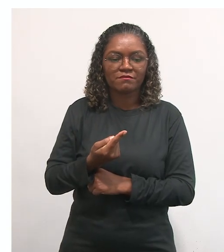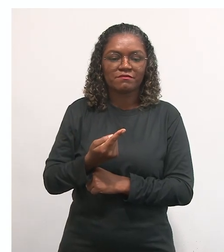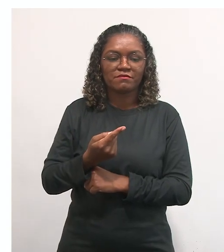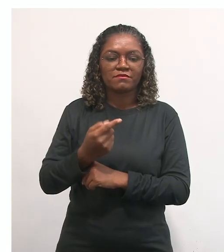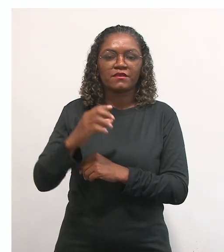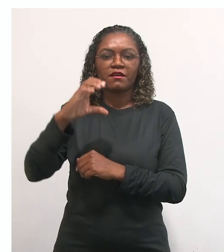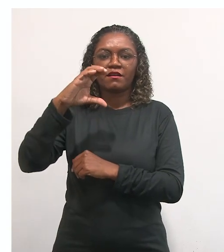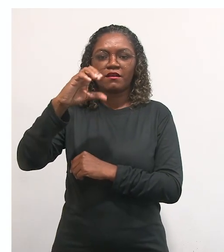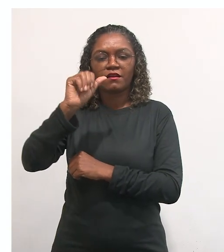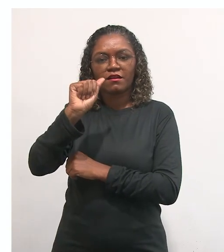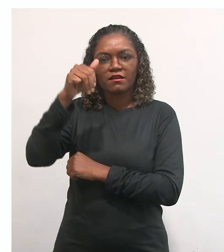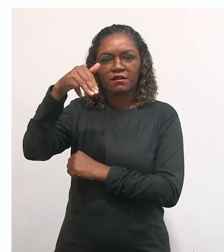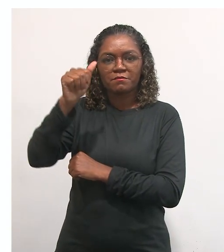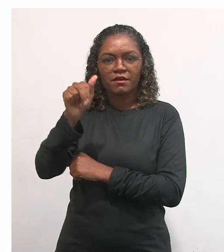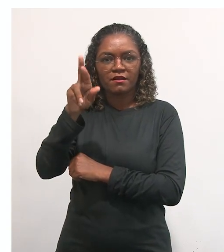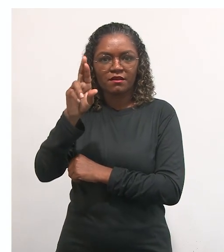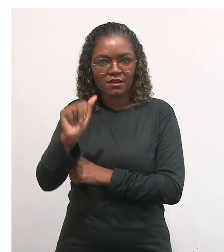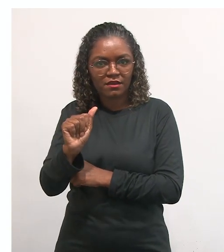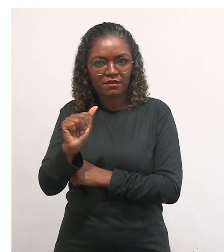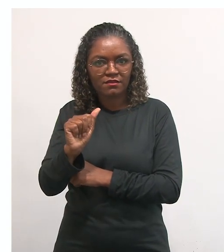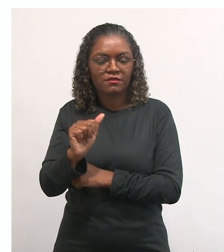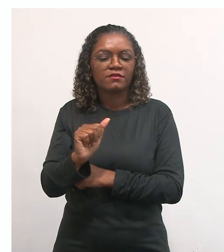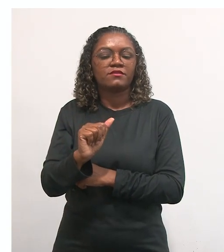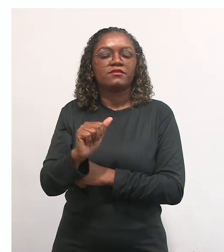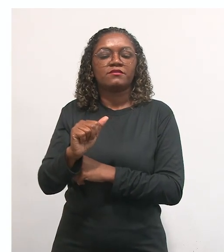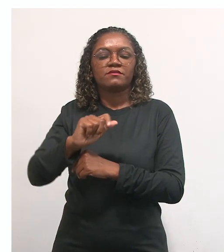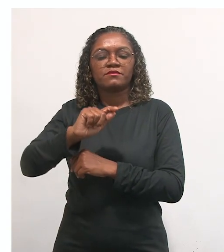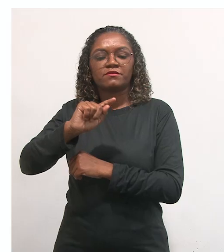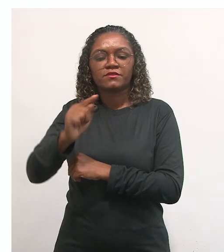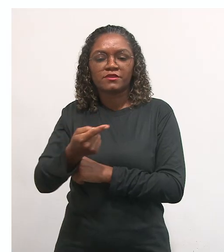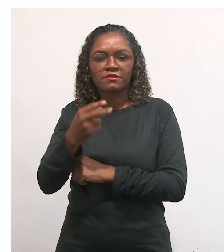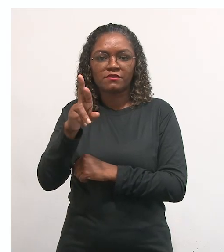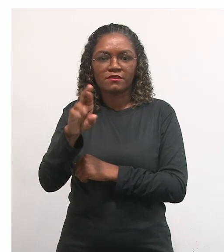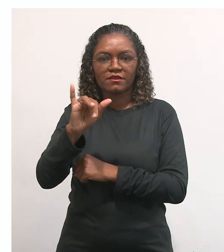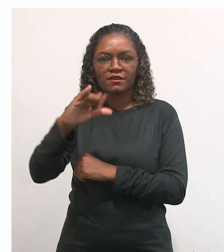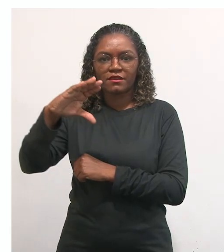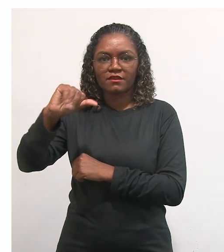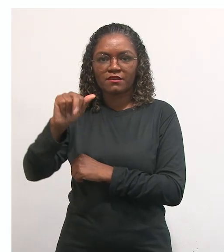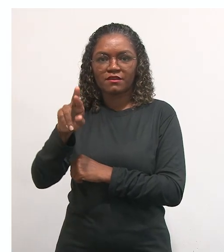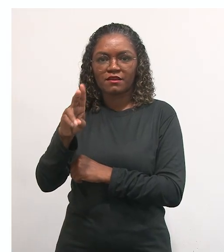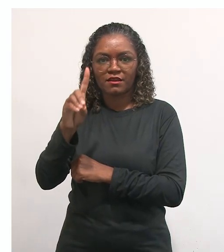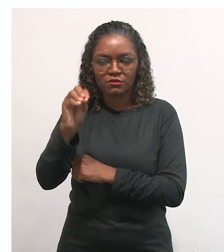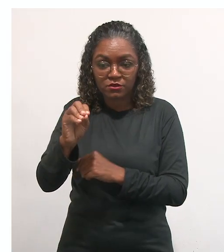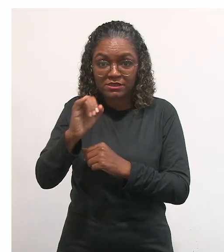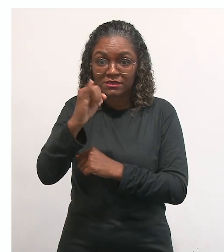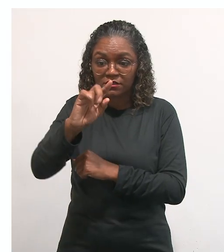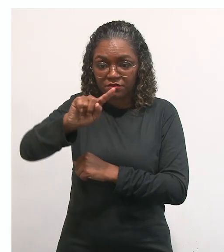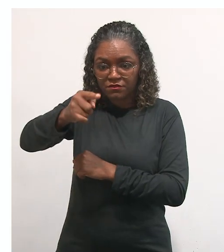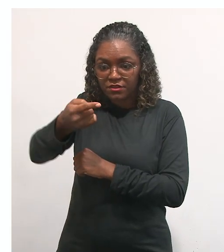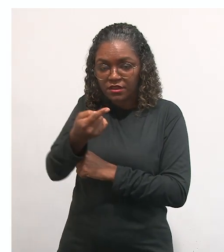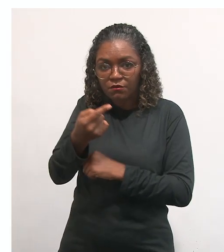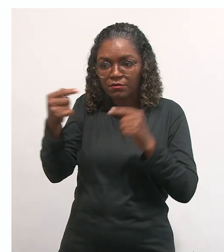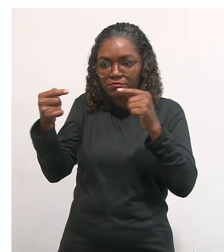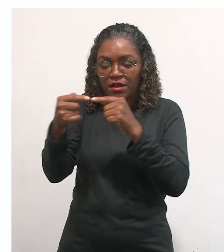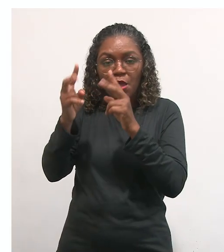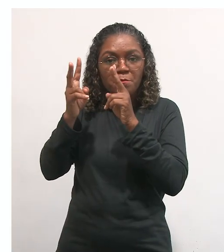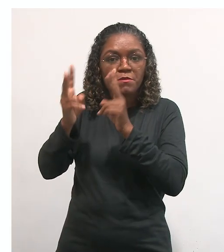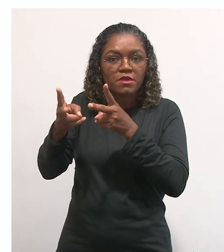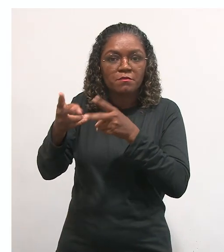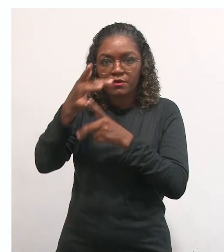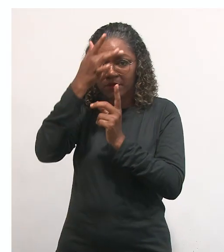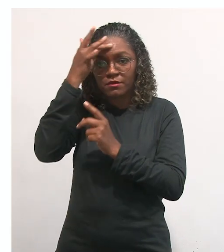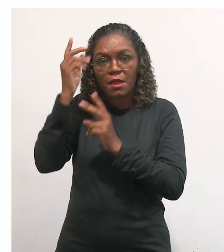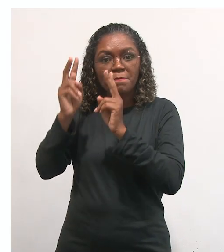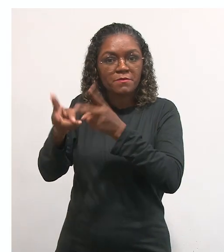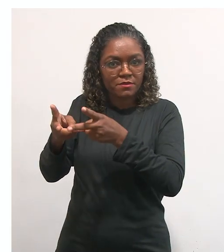então entenderam ó quando tem vírgula é porque ainda é o nome da mesma pessoa P tá e